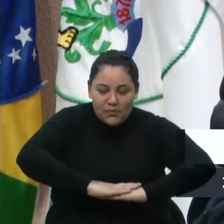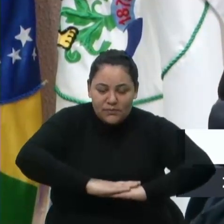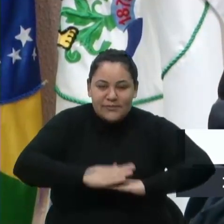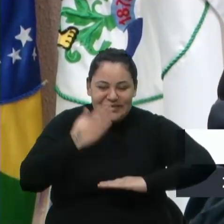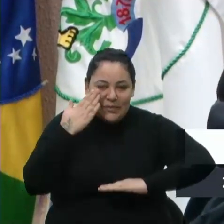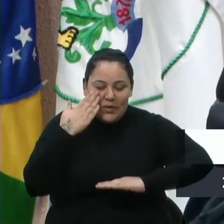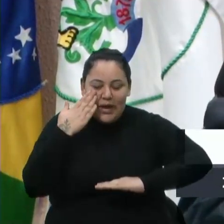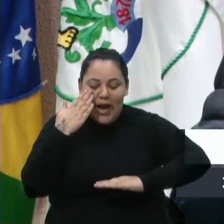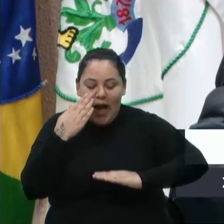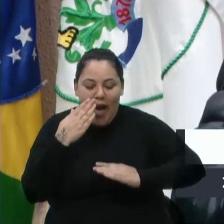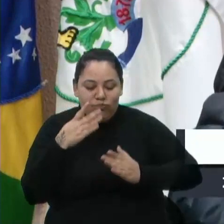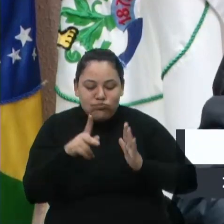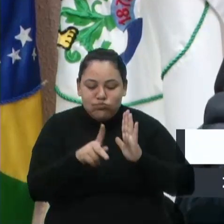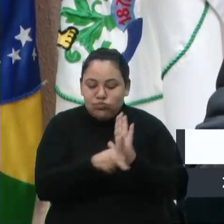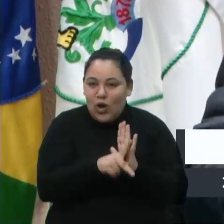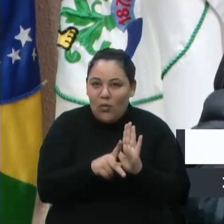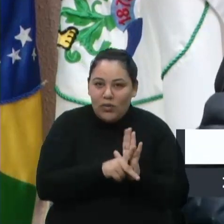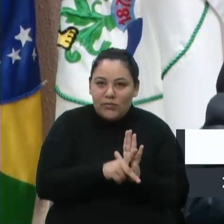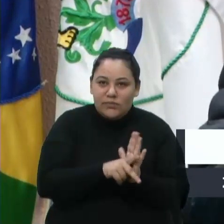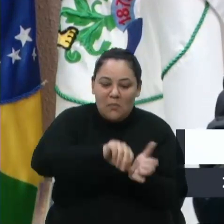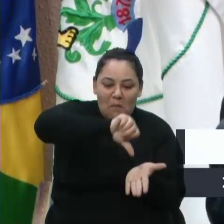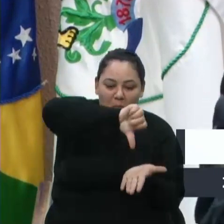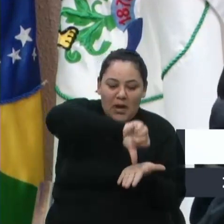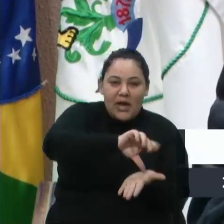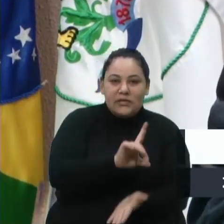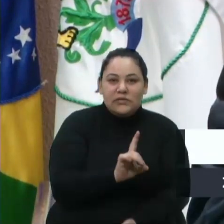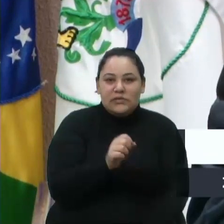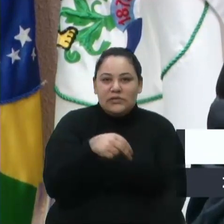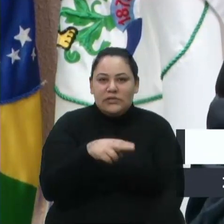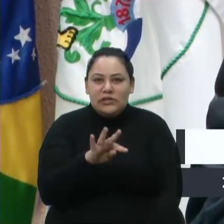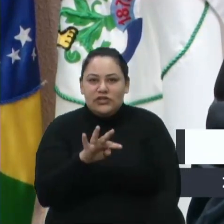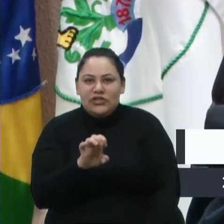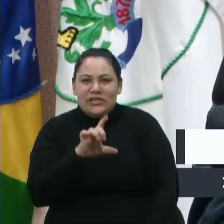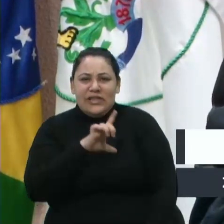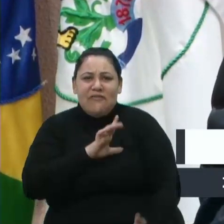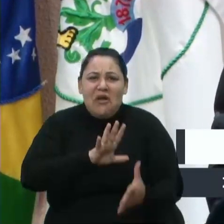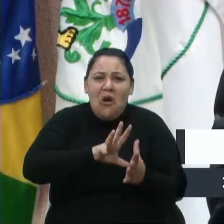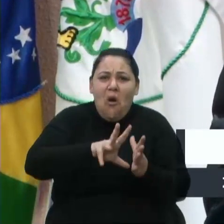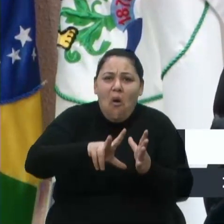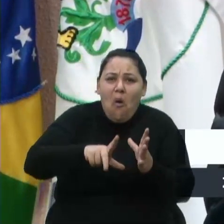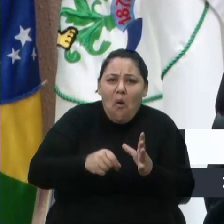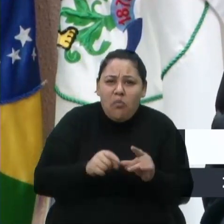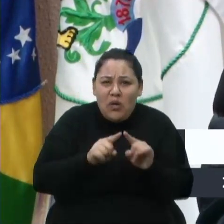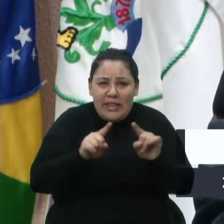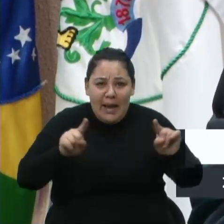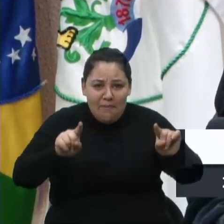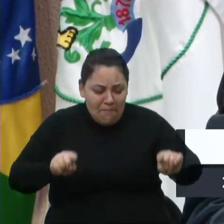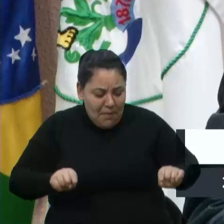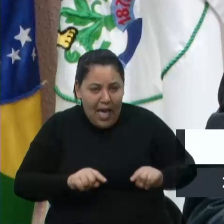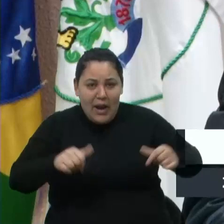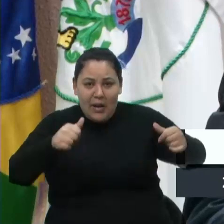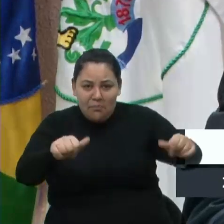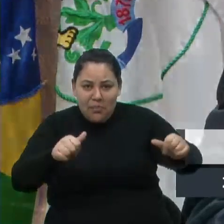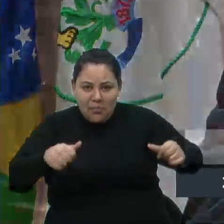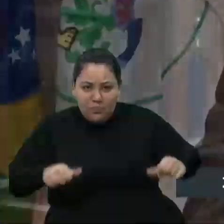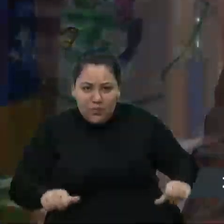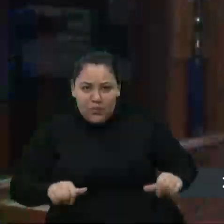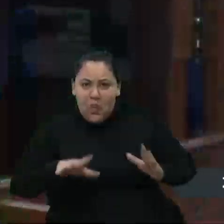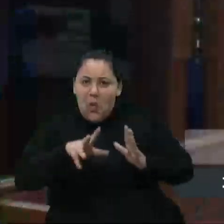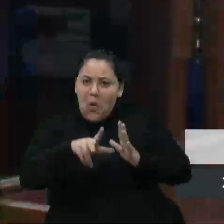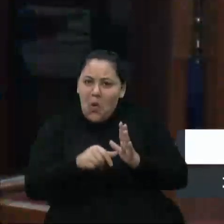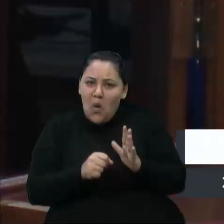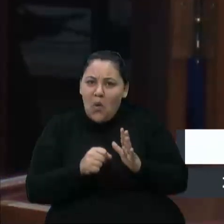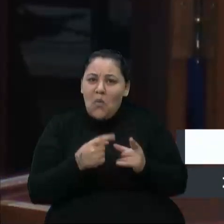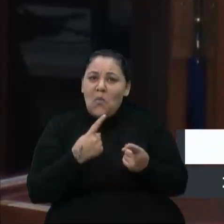teve o roubo de placas do busto da praça, e tudo isso acontece onde tem uma